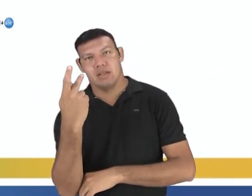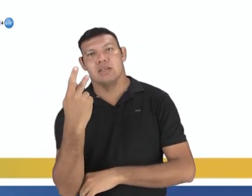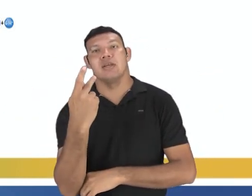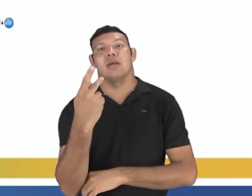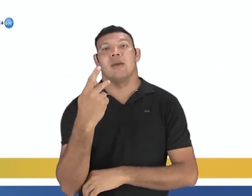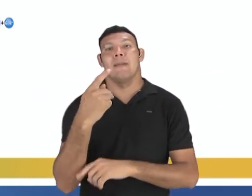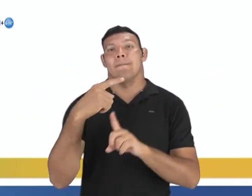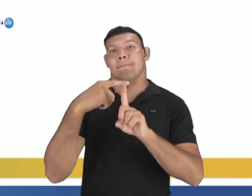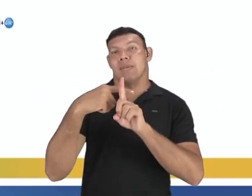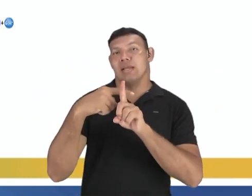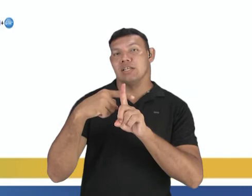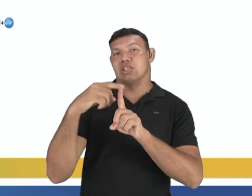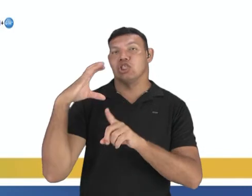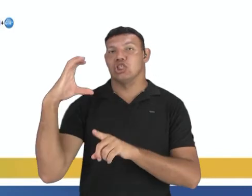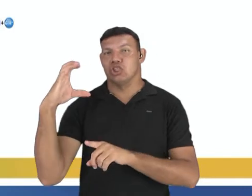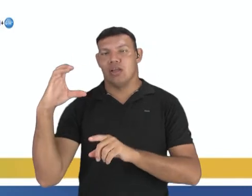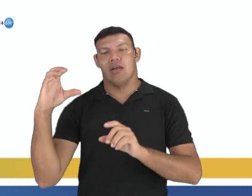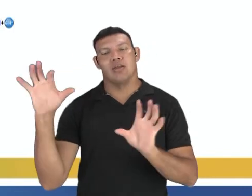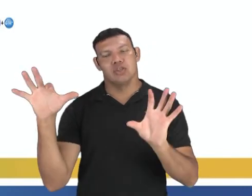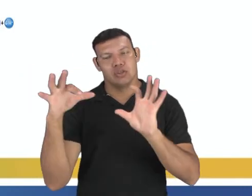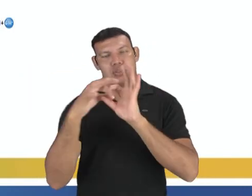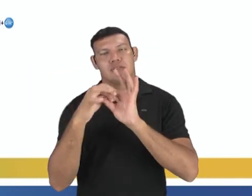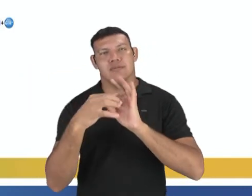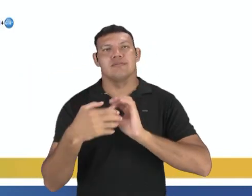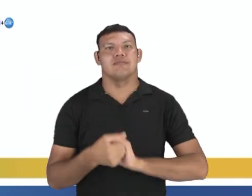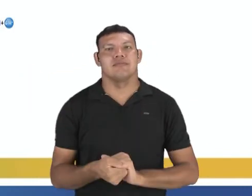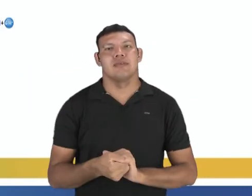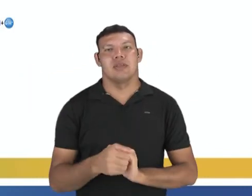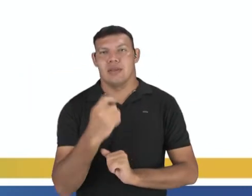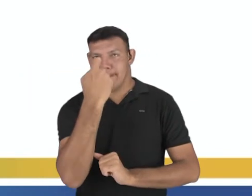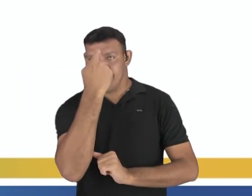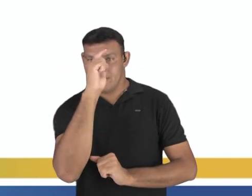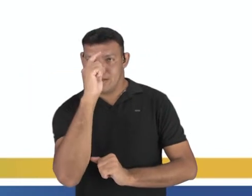carbônico, ok? E a formação de glicose.